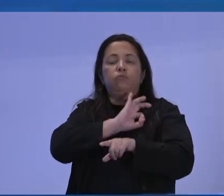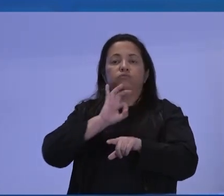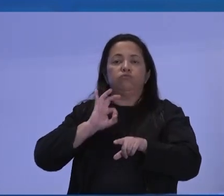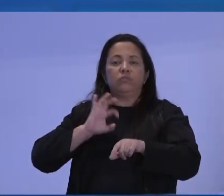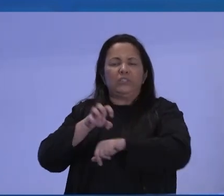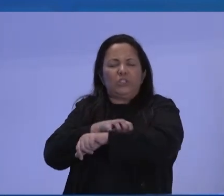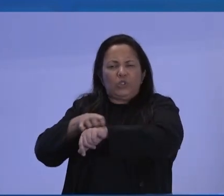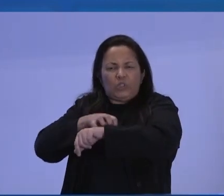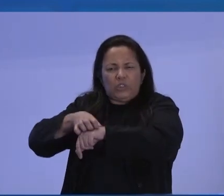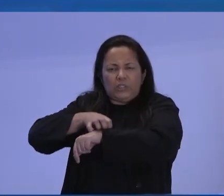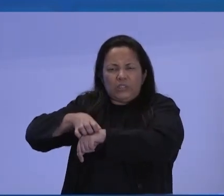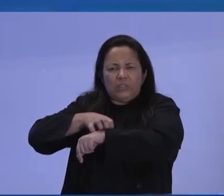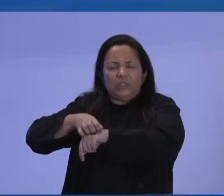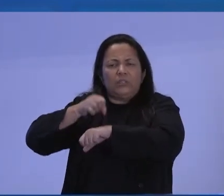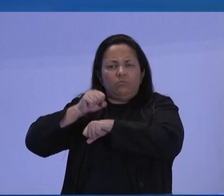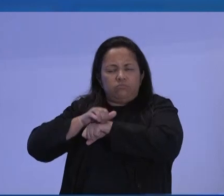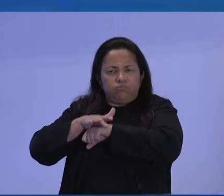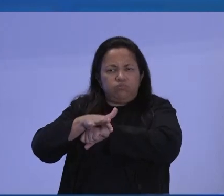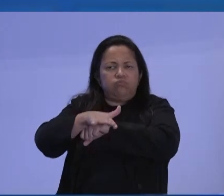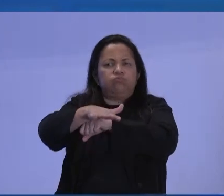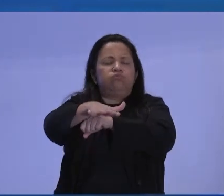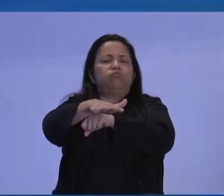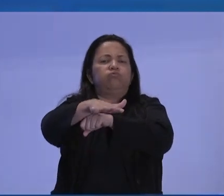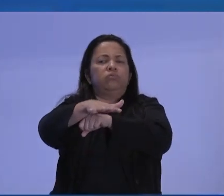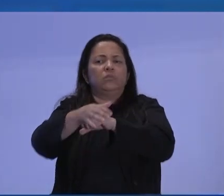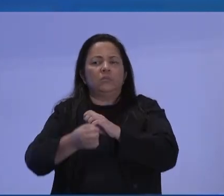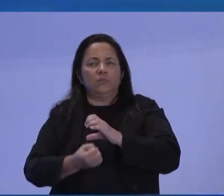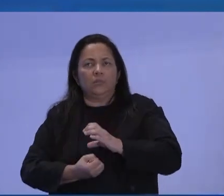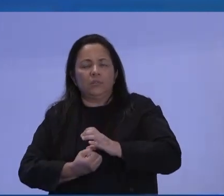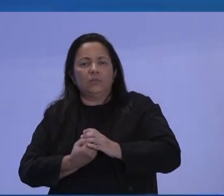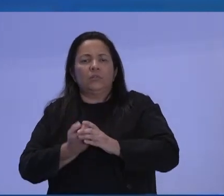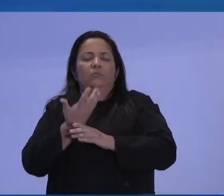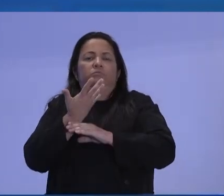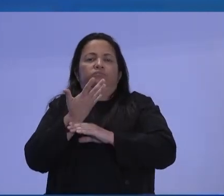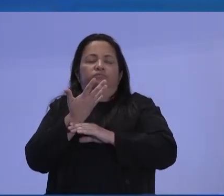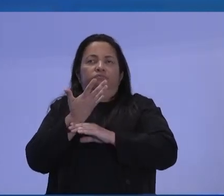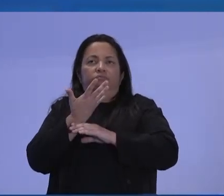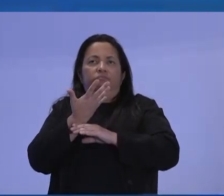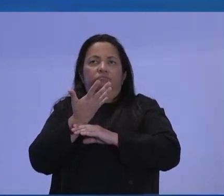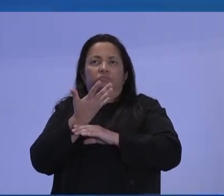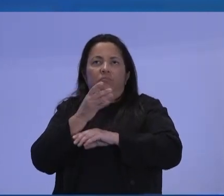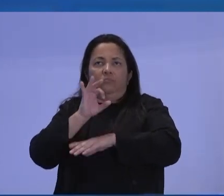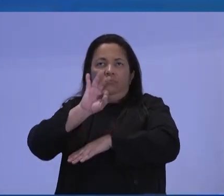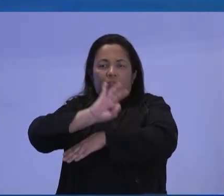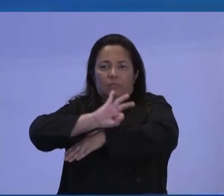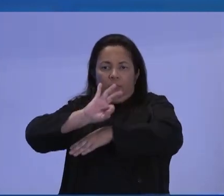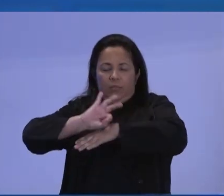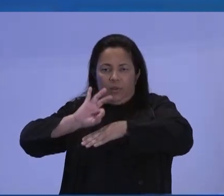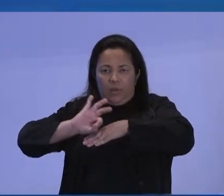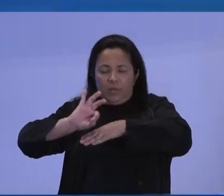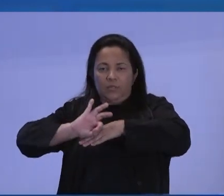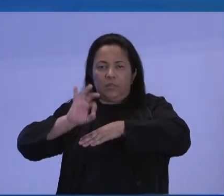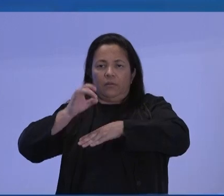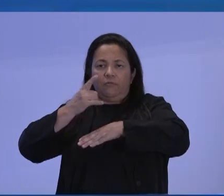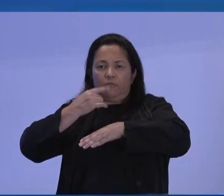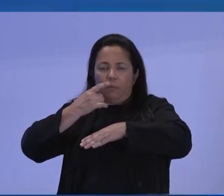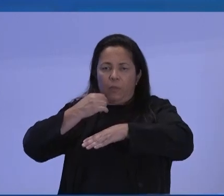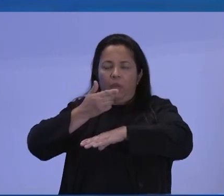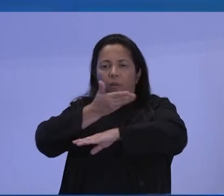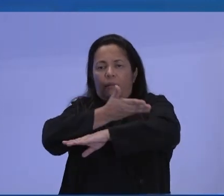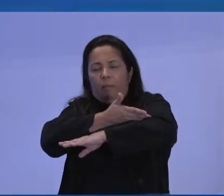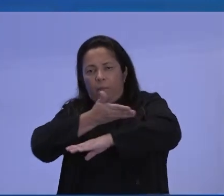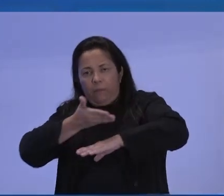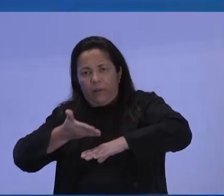coceira, transmissível, que se manifesta pelo surgimento de placas eritematosas com um centro